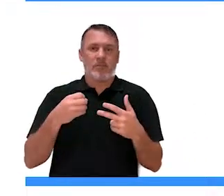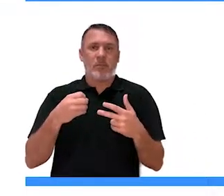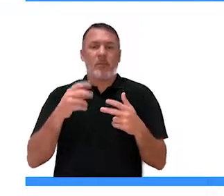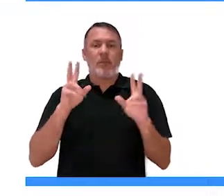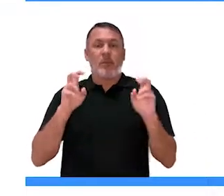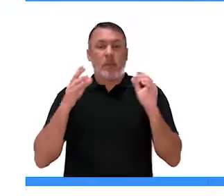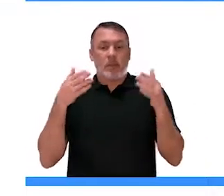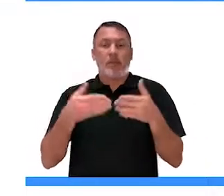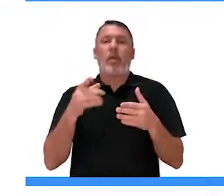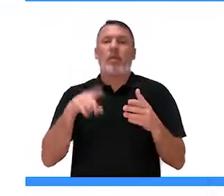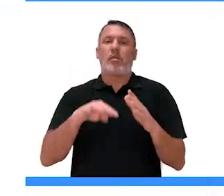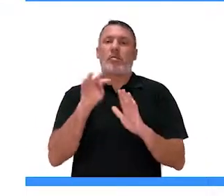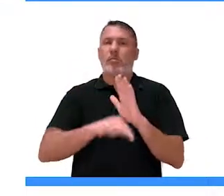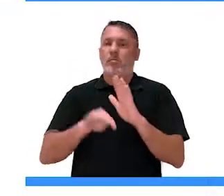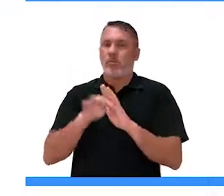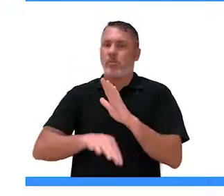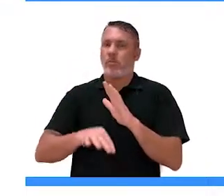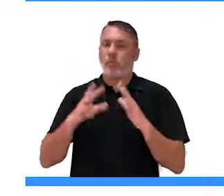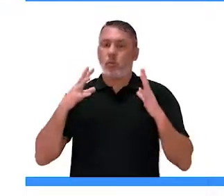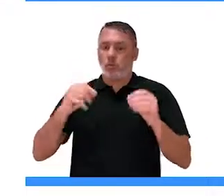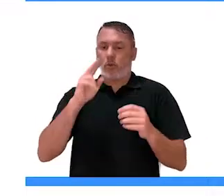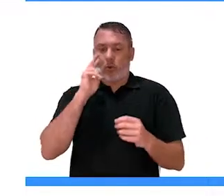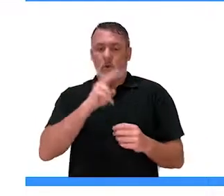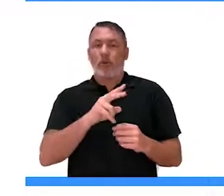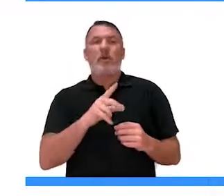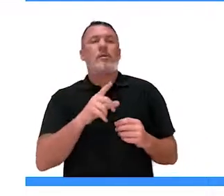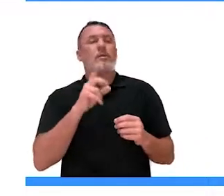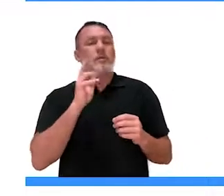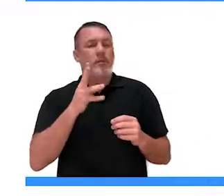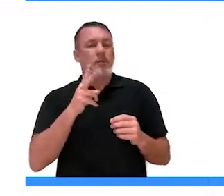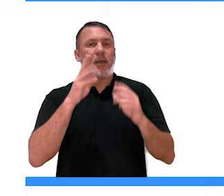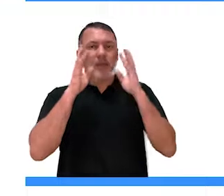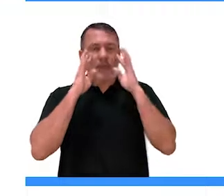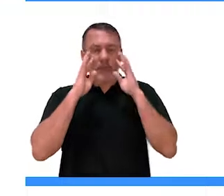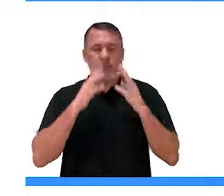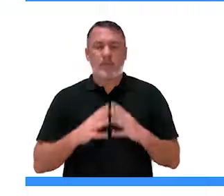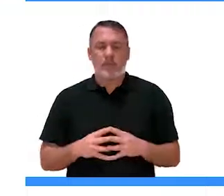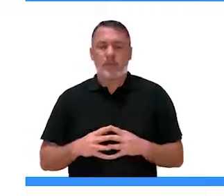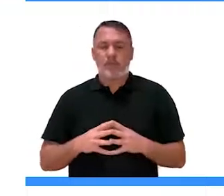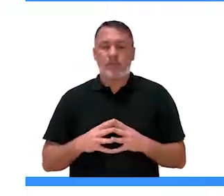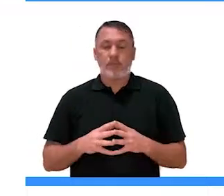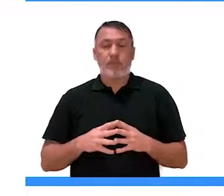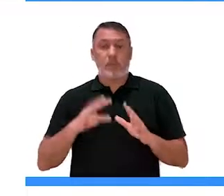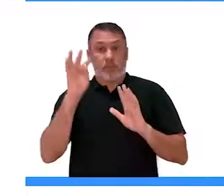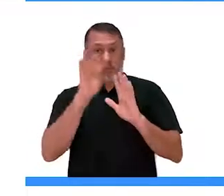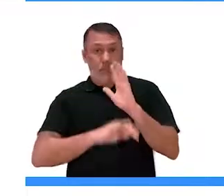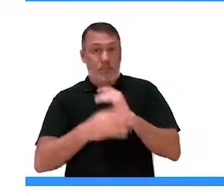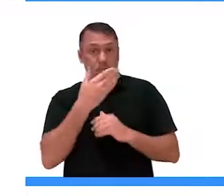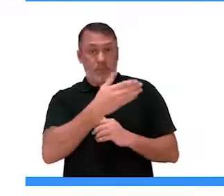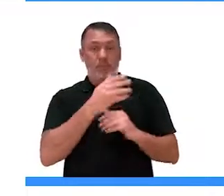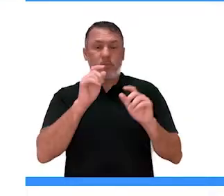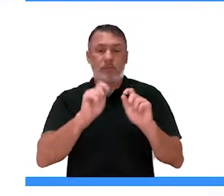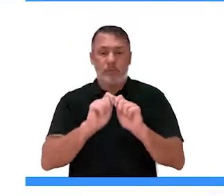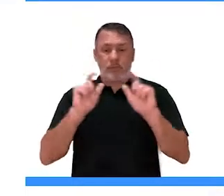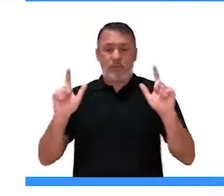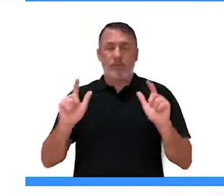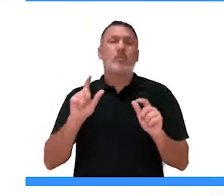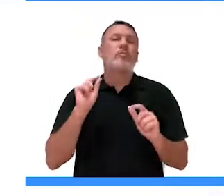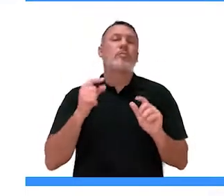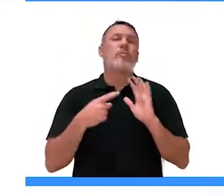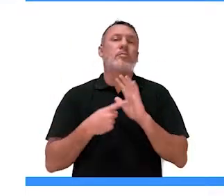Enem. Todas envolvem texto, então a gente precisa ficar muito atento. Ó, esse aqui a gente tem